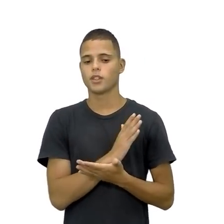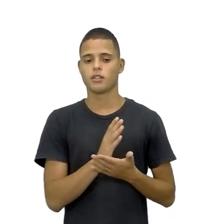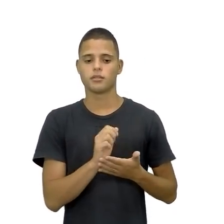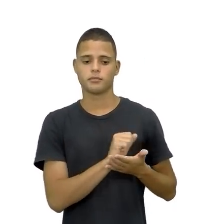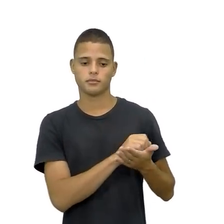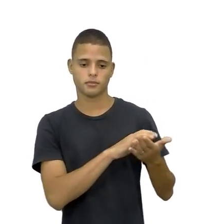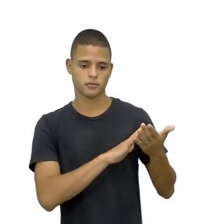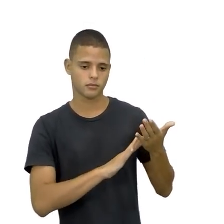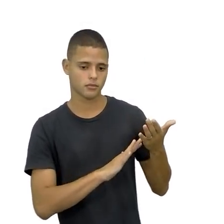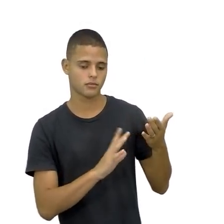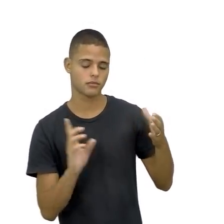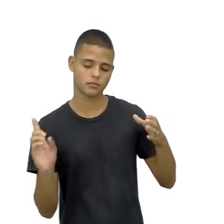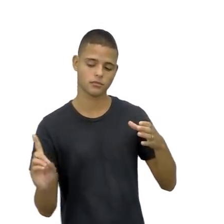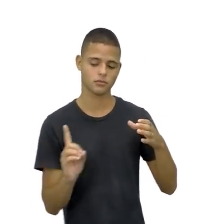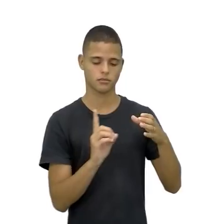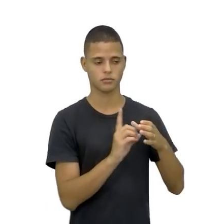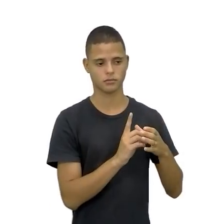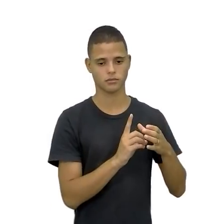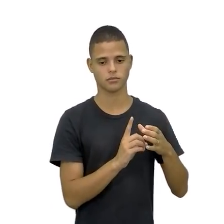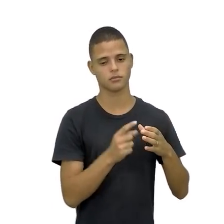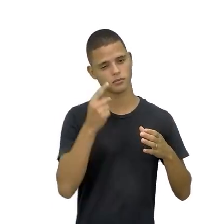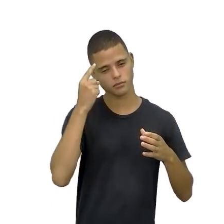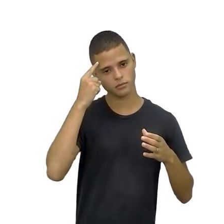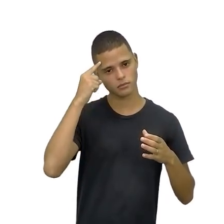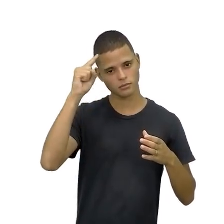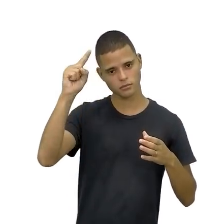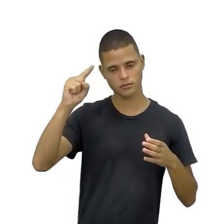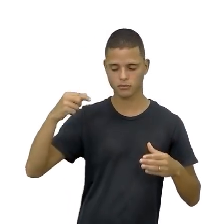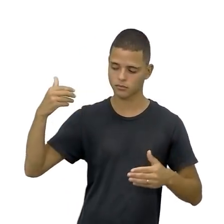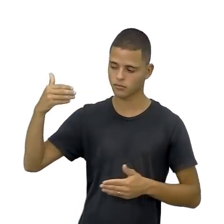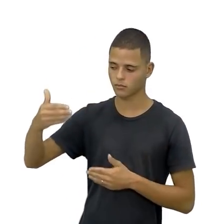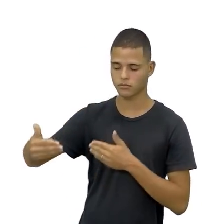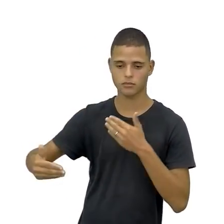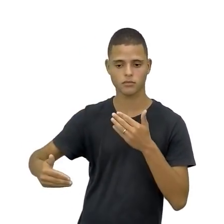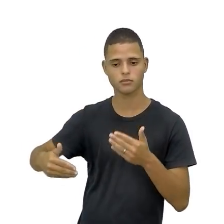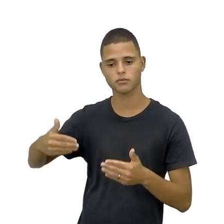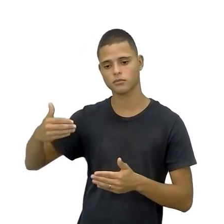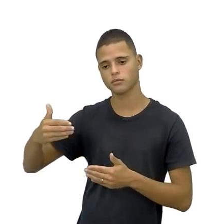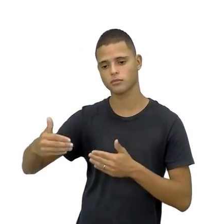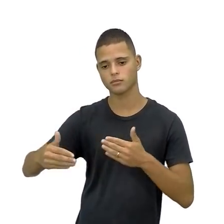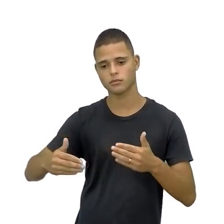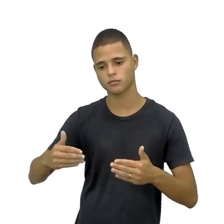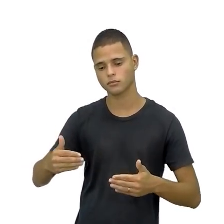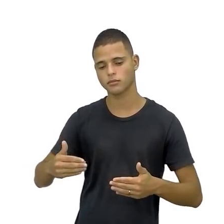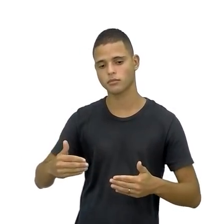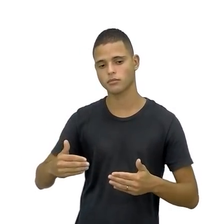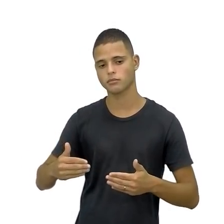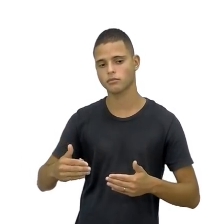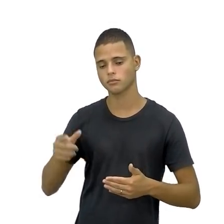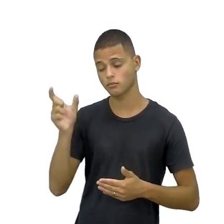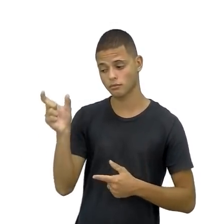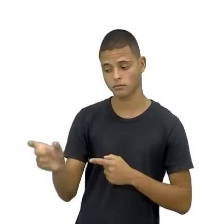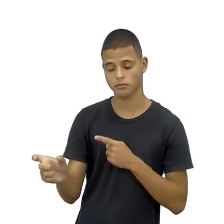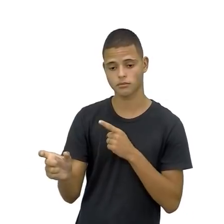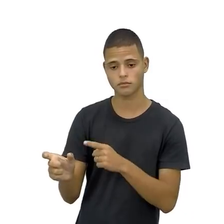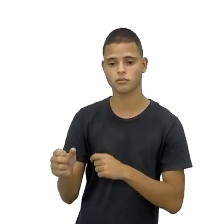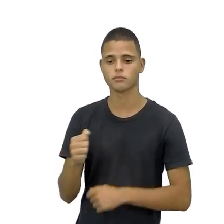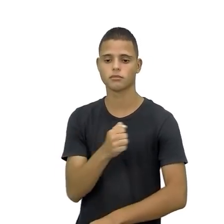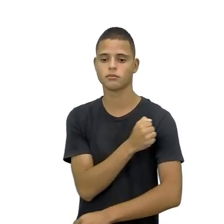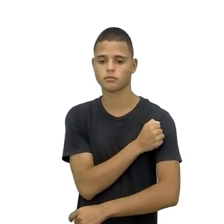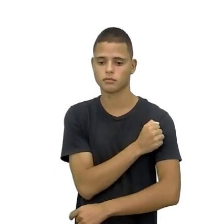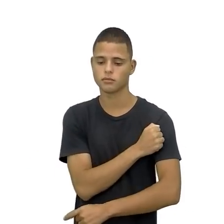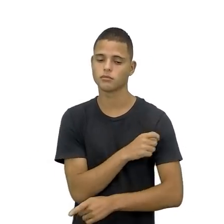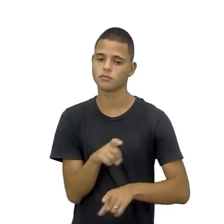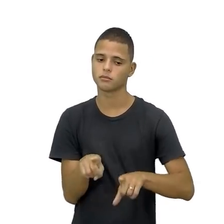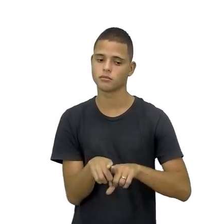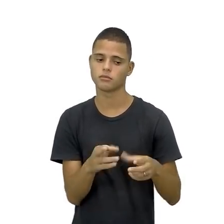né, que nós pensamos nessa ideia, desse processo progressivo, onde o aluno atua também,